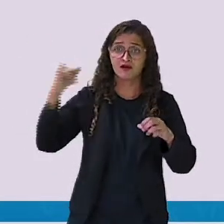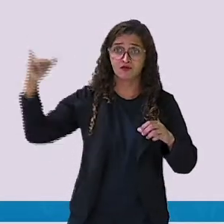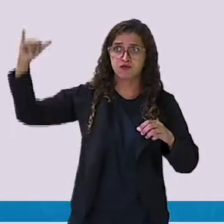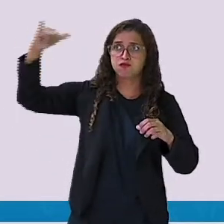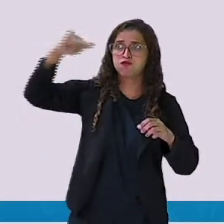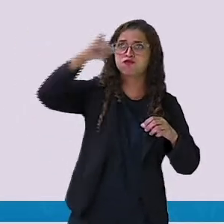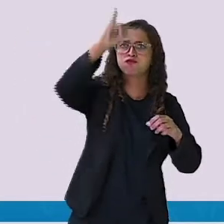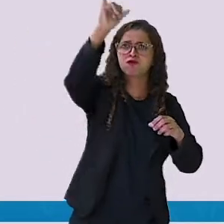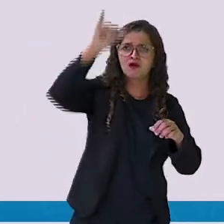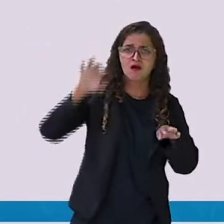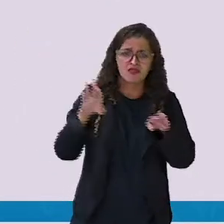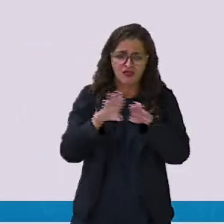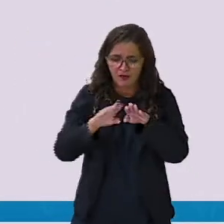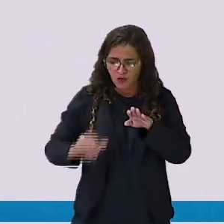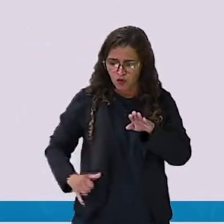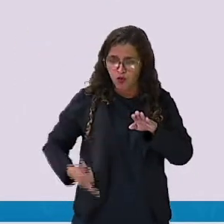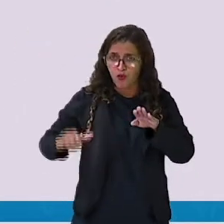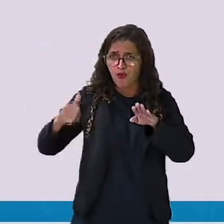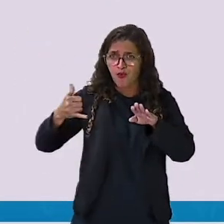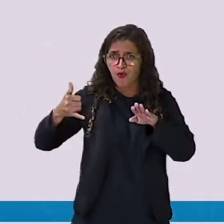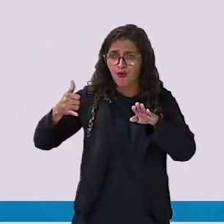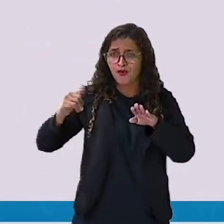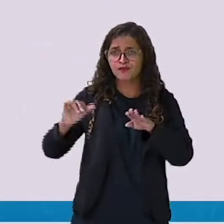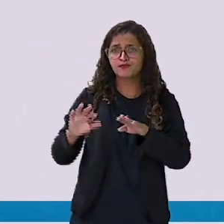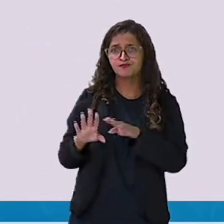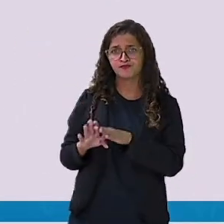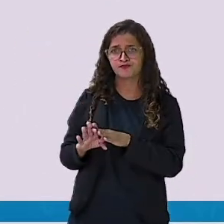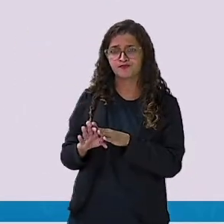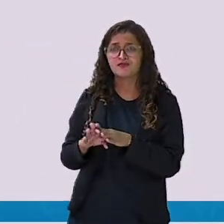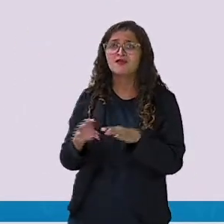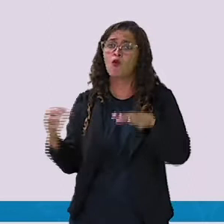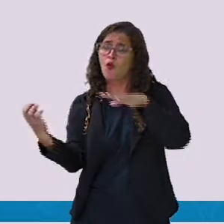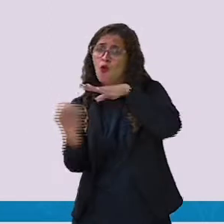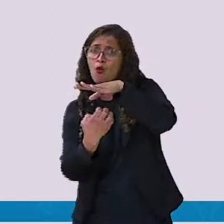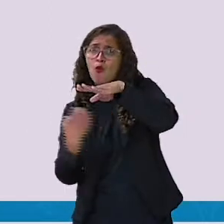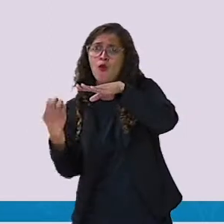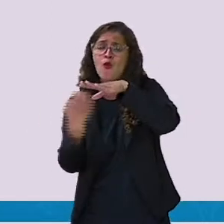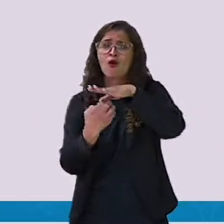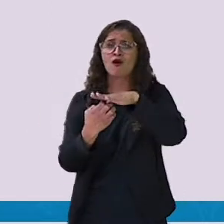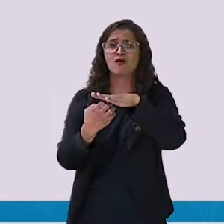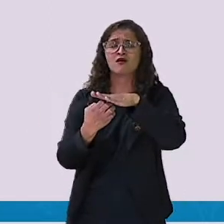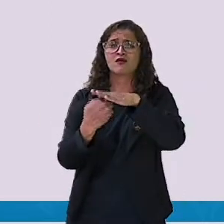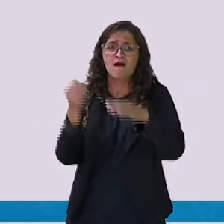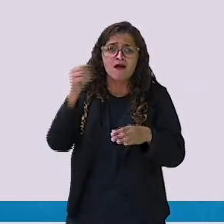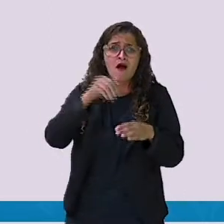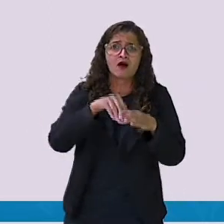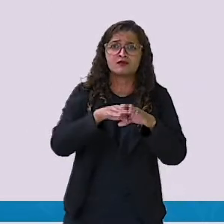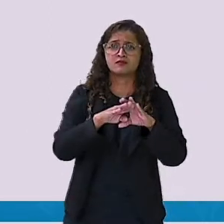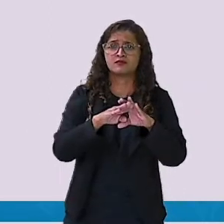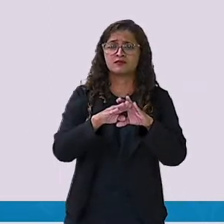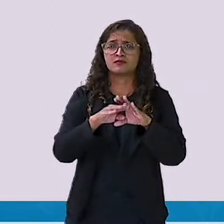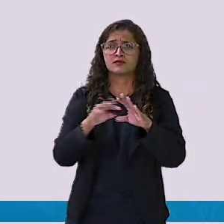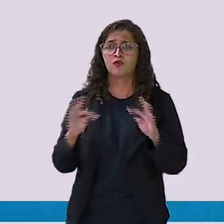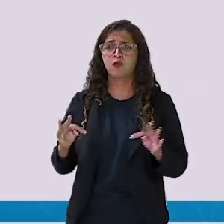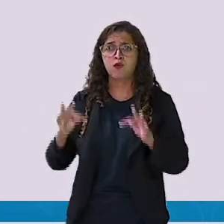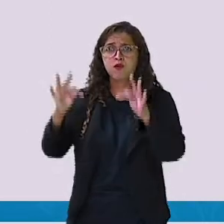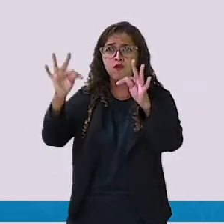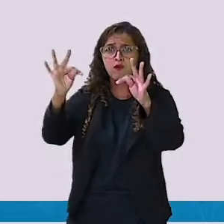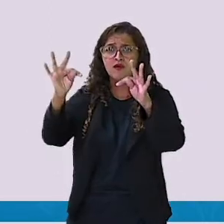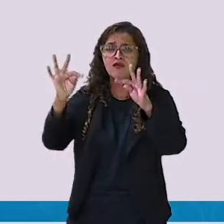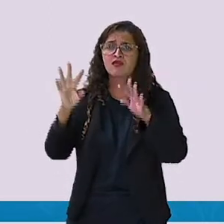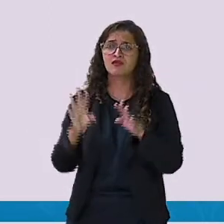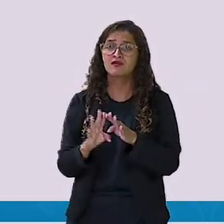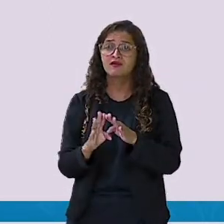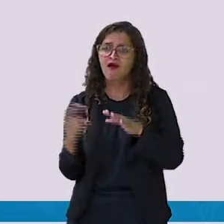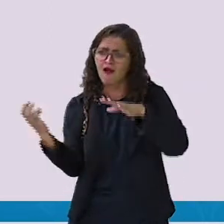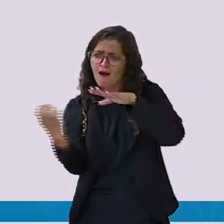medicamentos. Há também indústrias que empregam técnicas tradicionais como as pequenas fábricas de